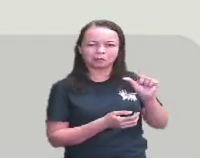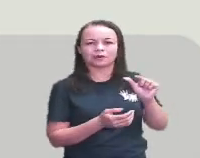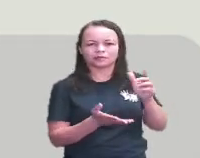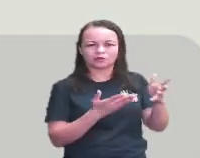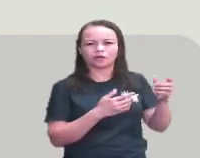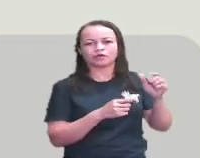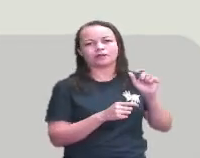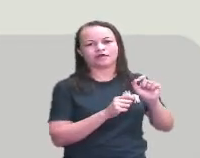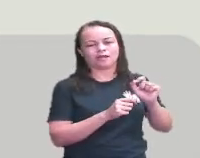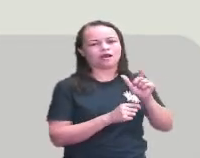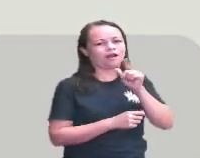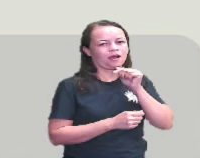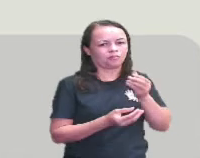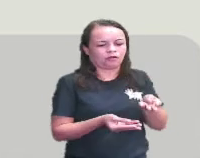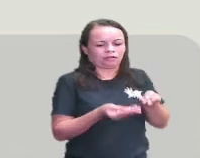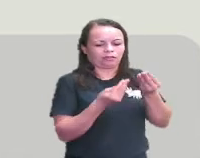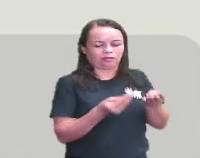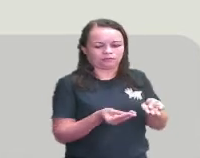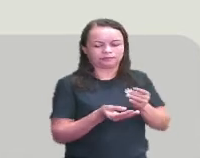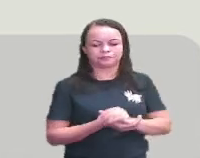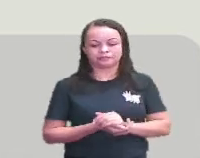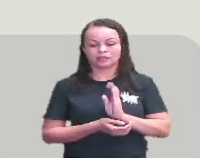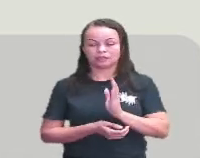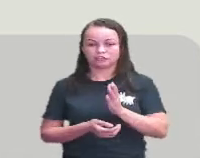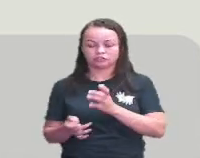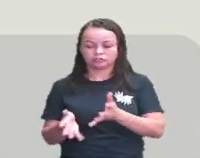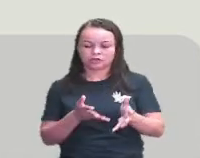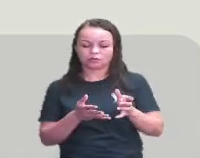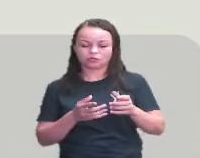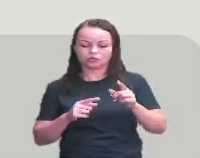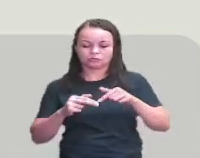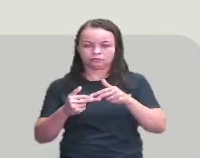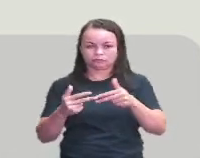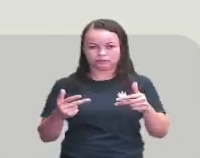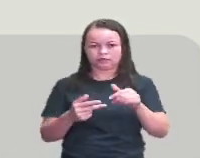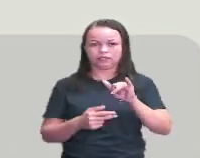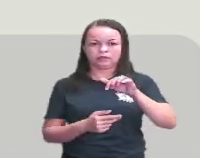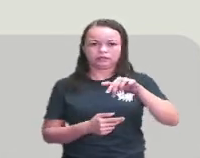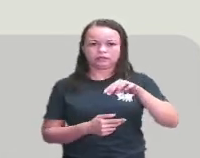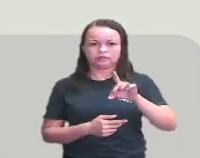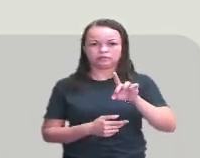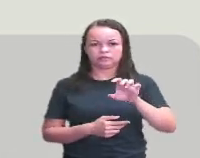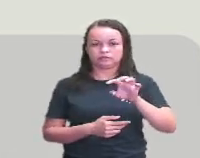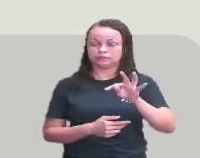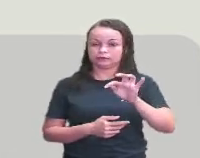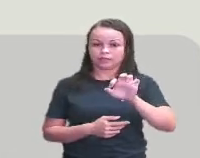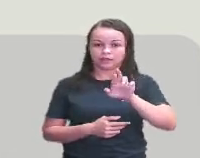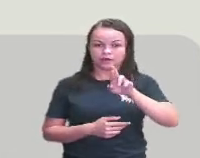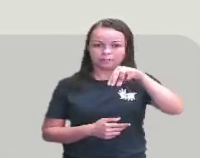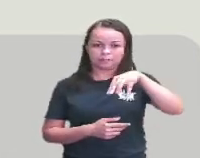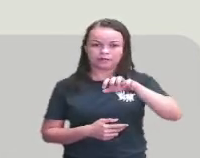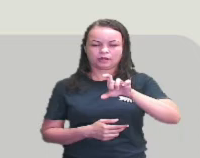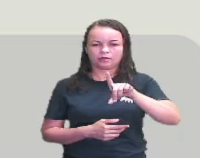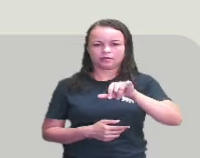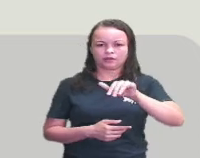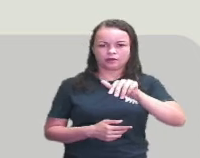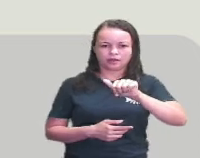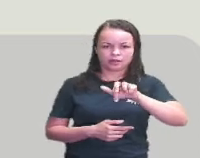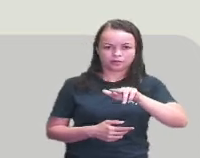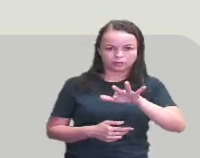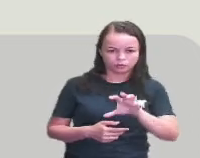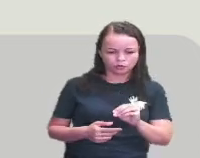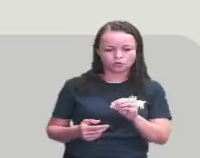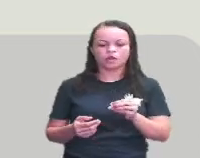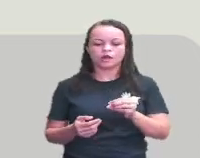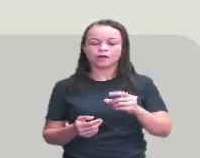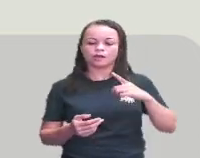menor. Já os objetos intermediários significa que eles têm a mesma densidade.